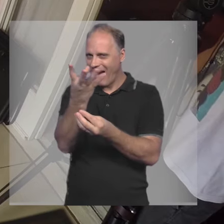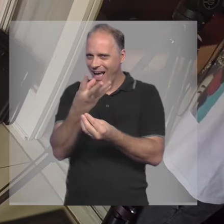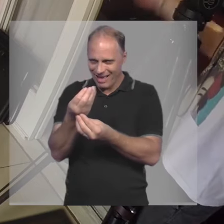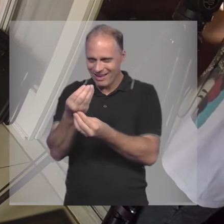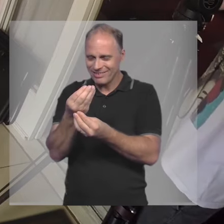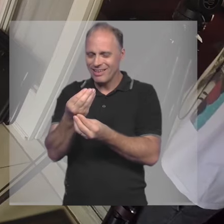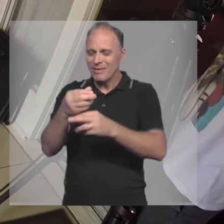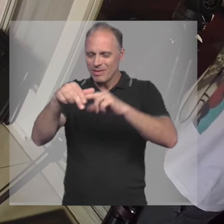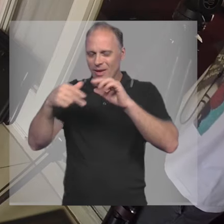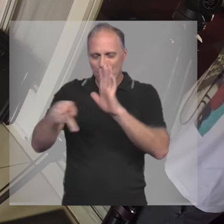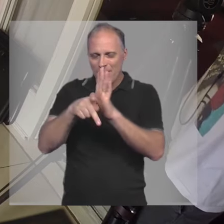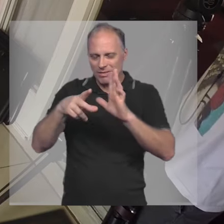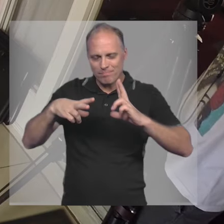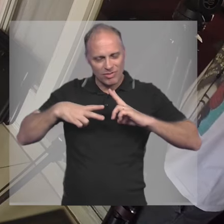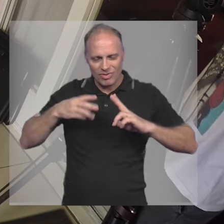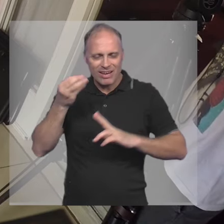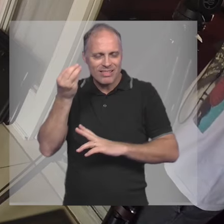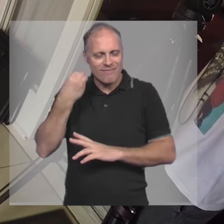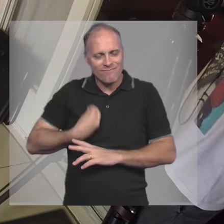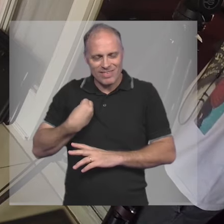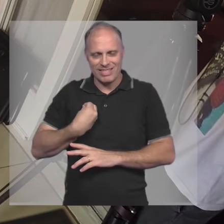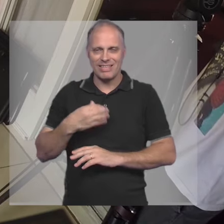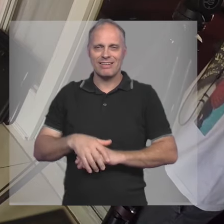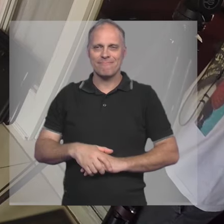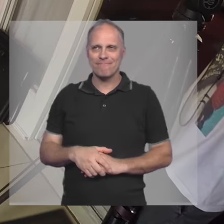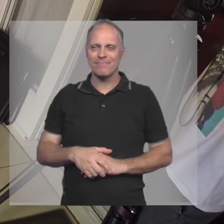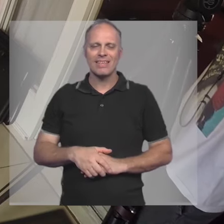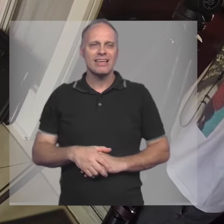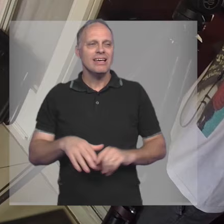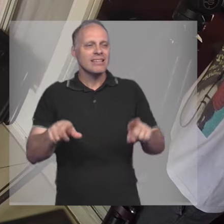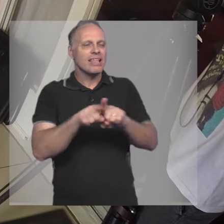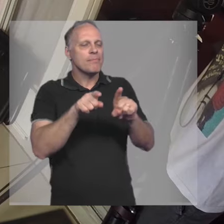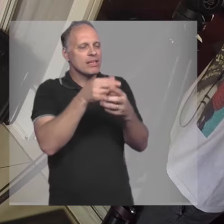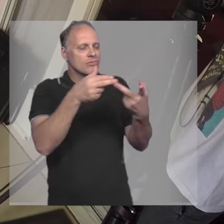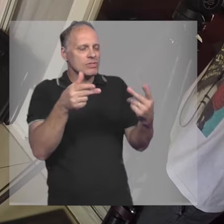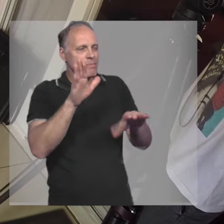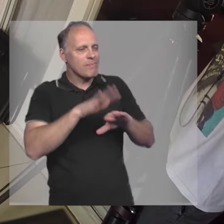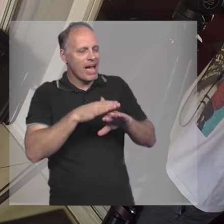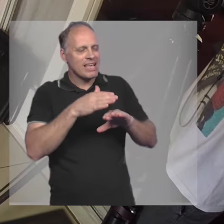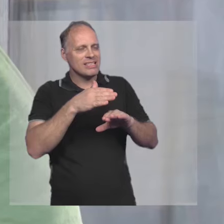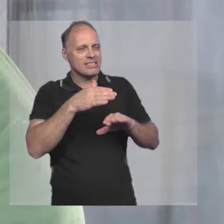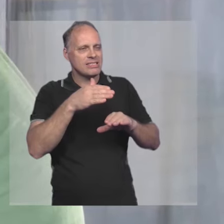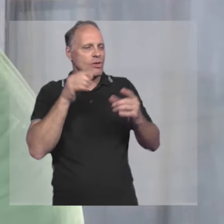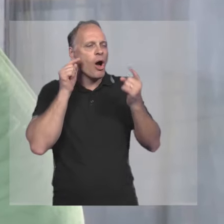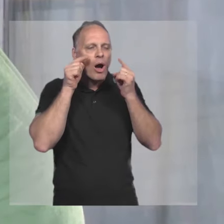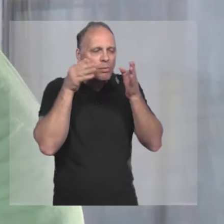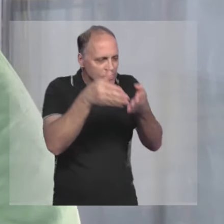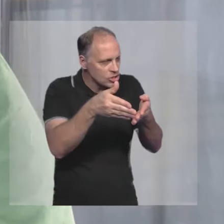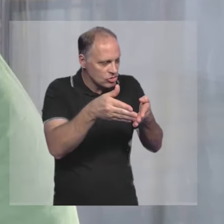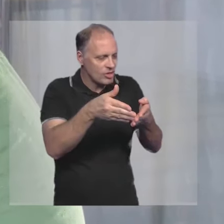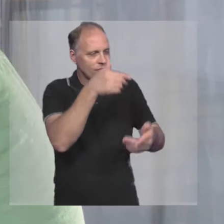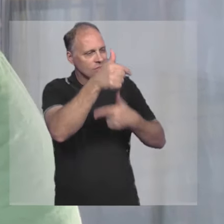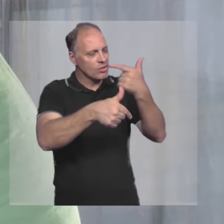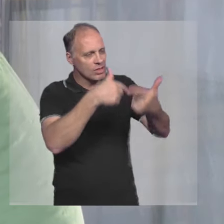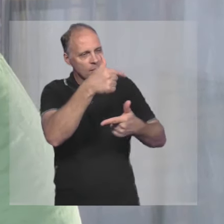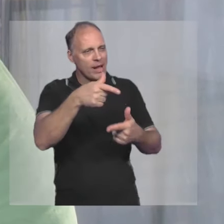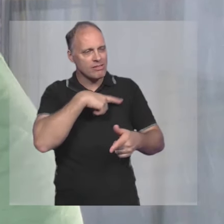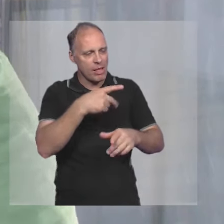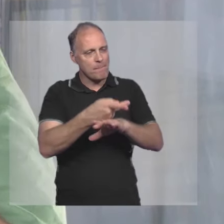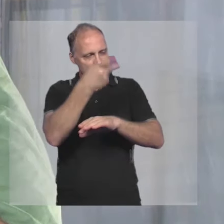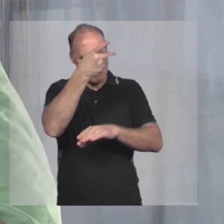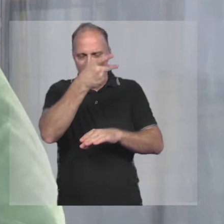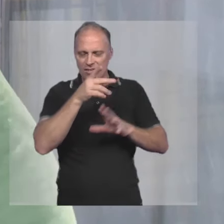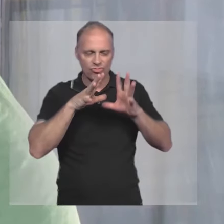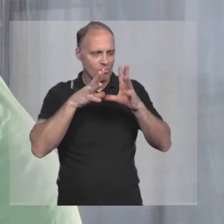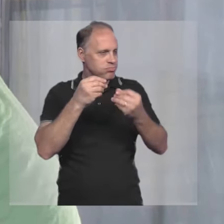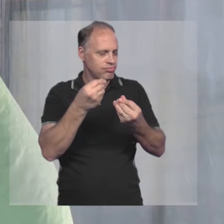é parte de uma vivência minha. Mas mesmo sob demanda, então uma coisa mais objetiva, o teu trabalho está permeado da